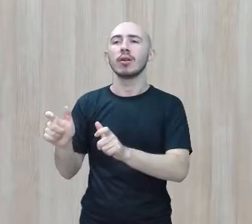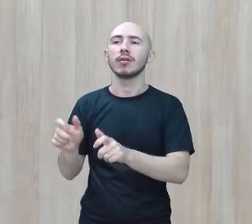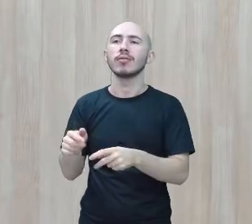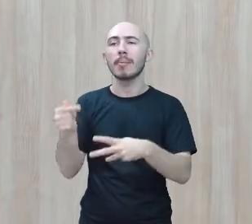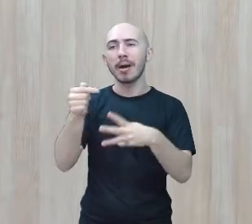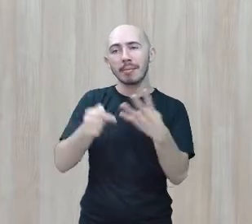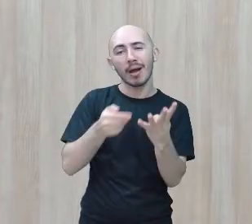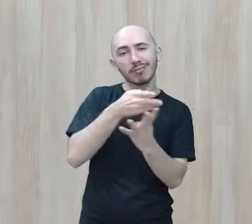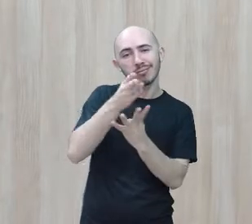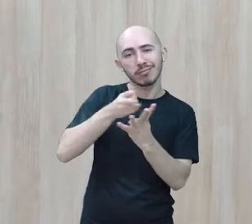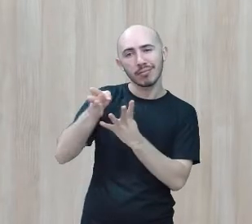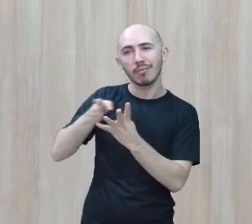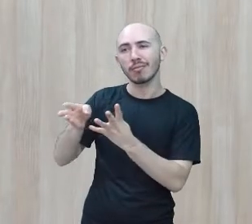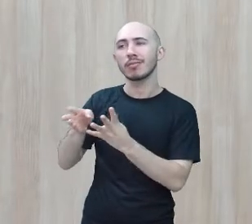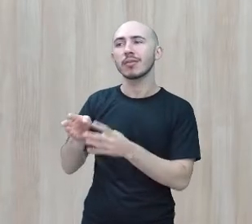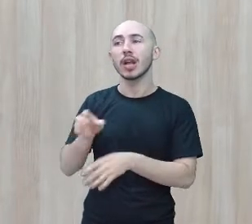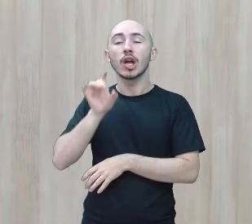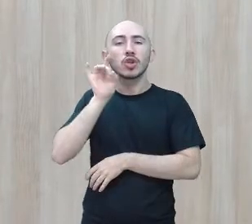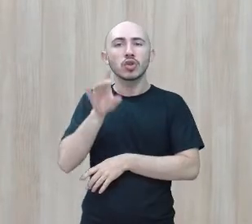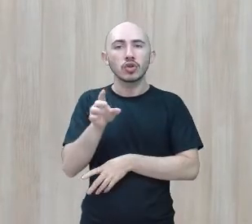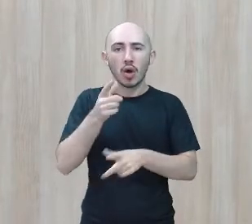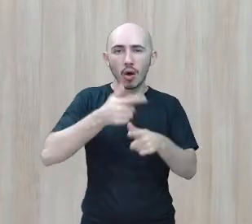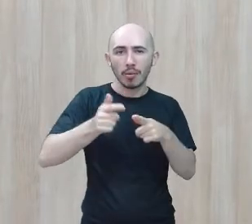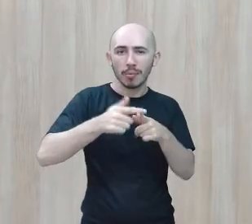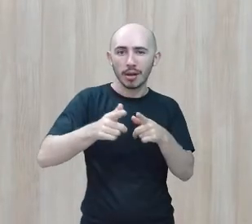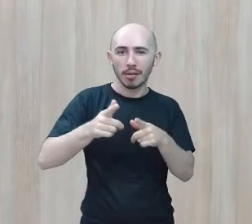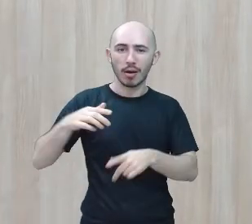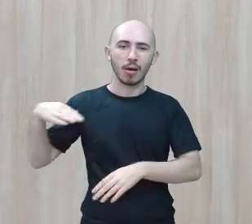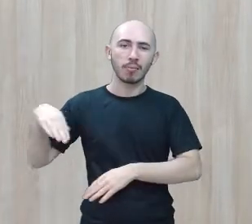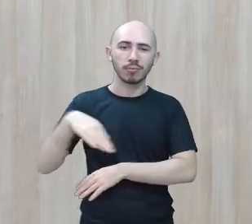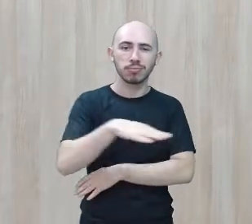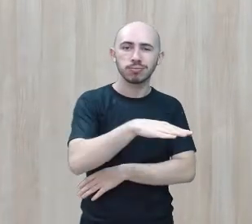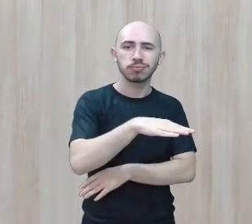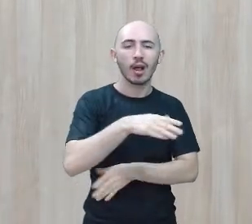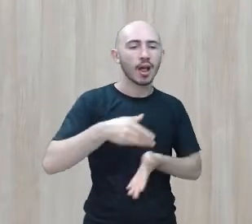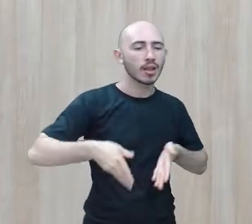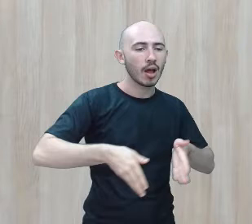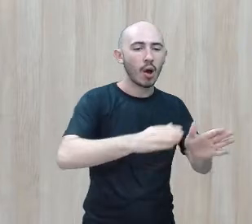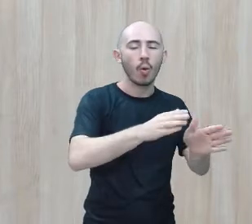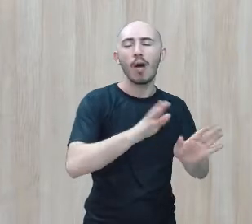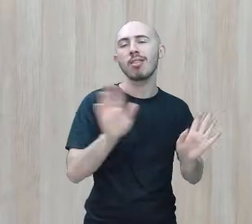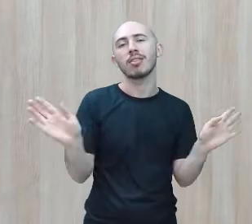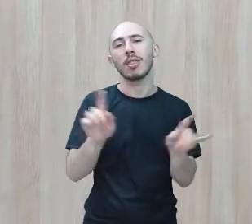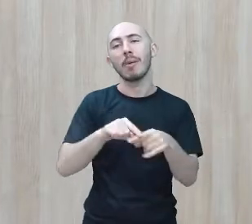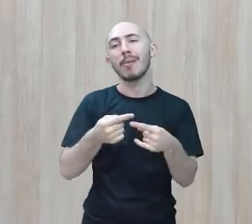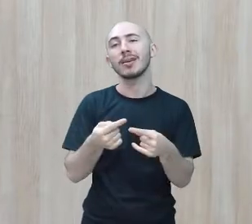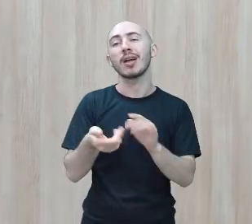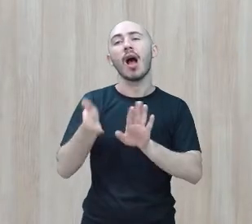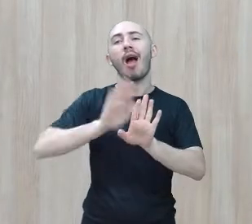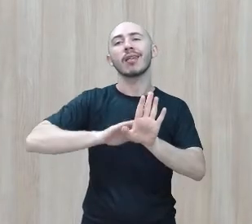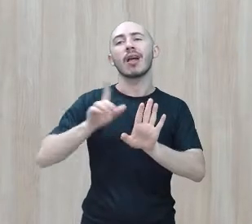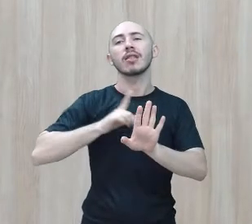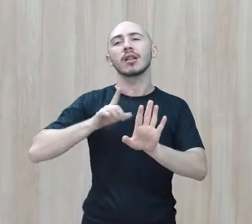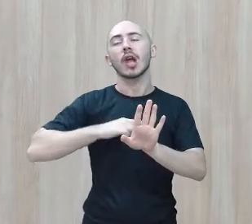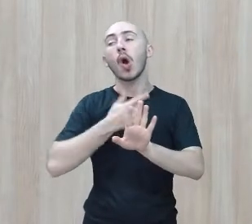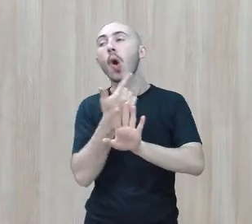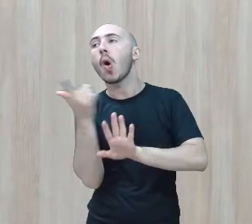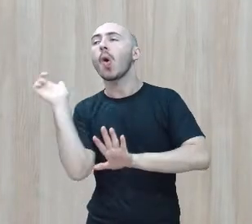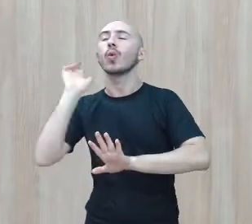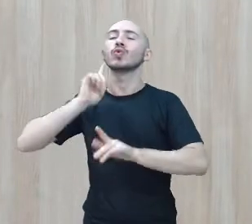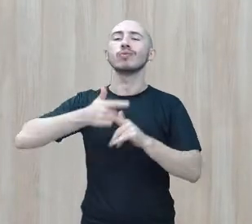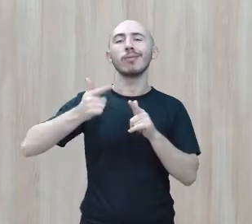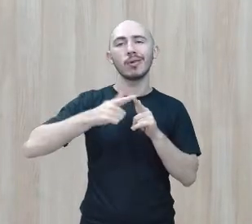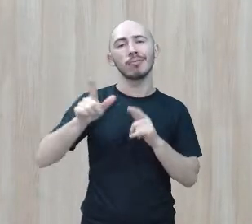estão vendo só o problema de transitar e está esquecendo das complicações em relação a esse ambiente